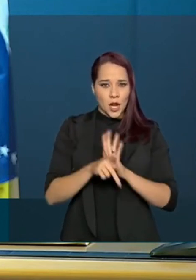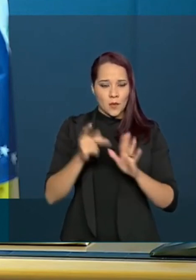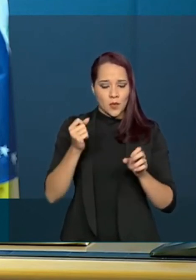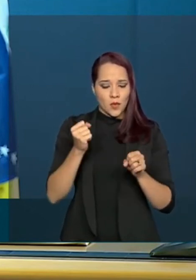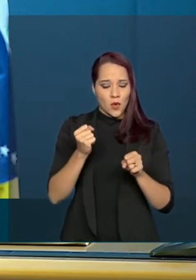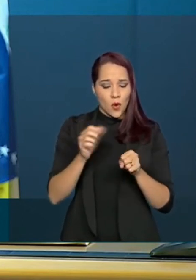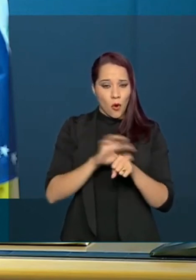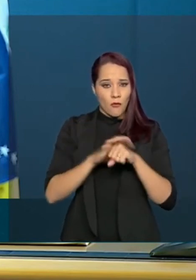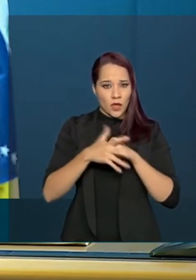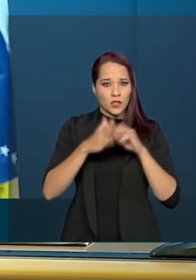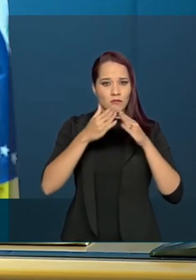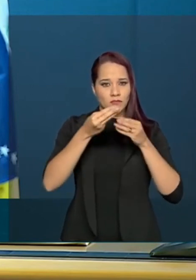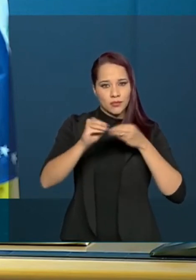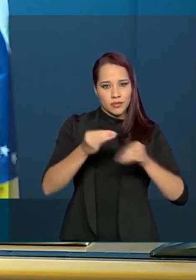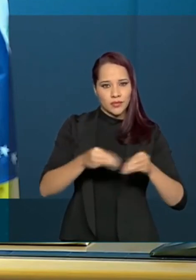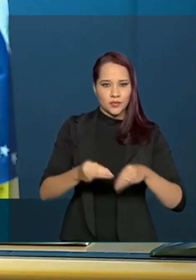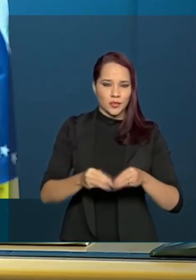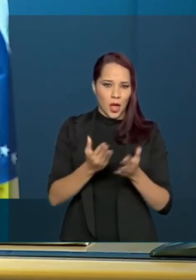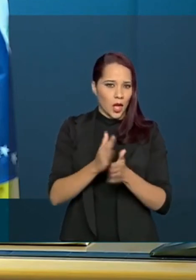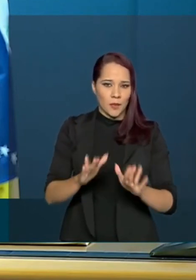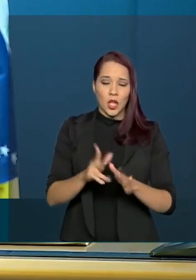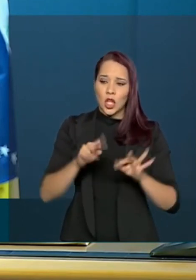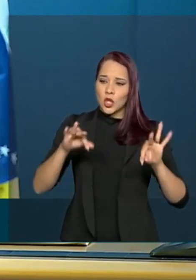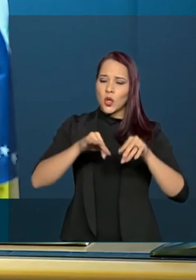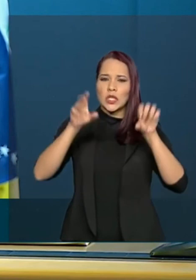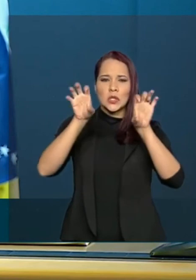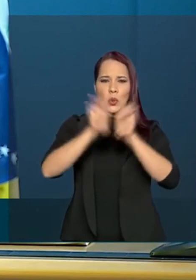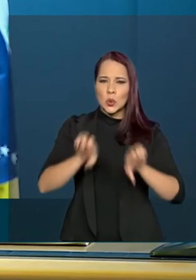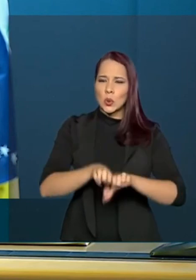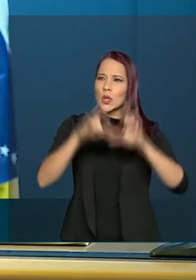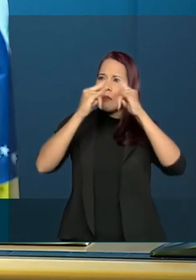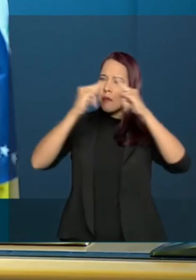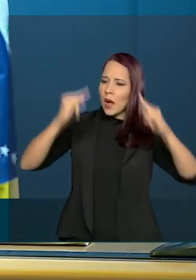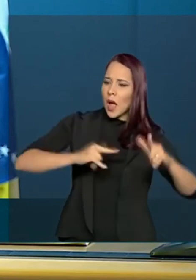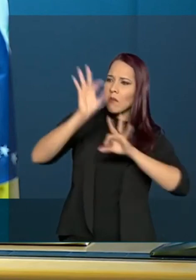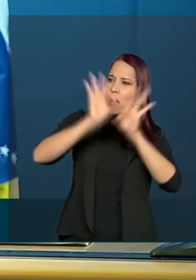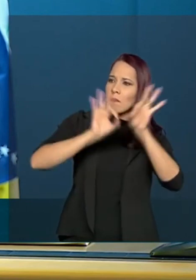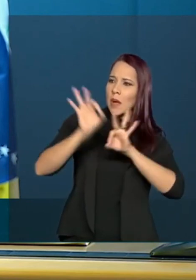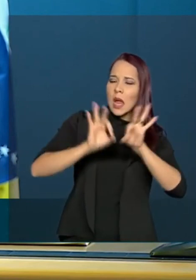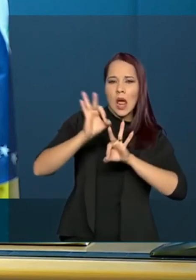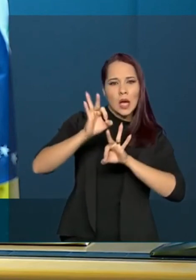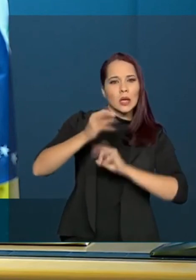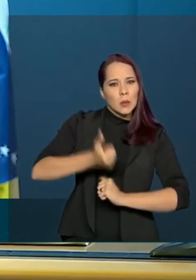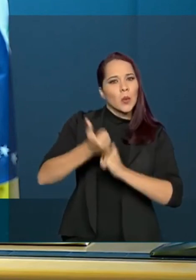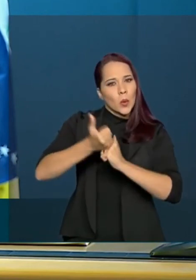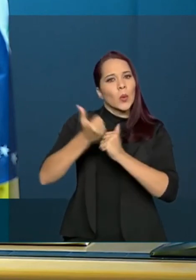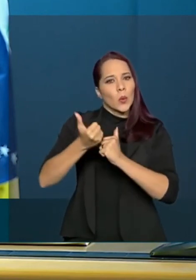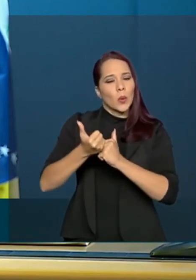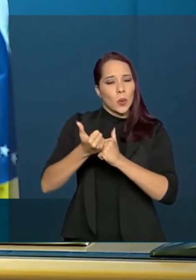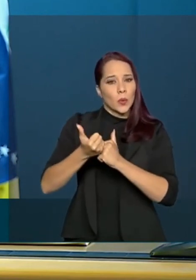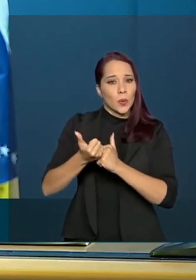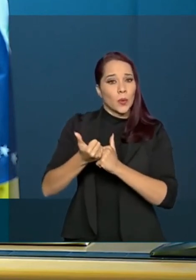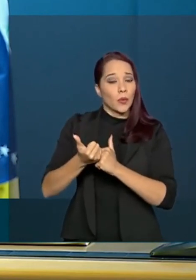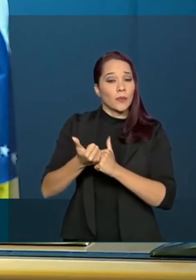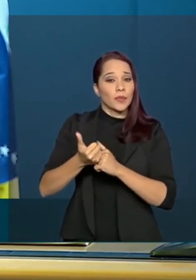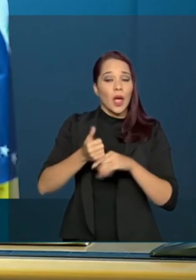de pacientes. É isso que é importante. Toda a estrutura foi montada, foi preparada, ela suportou, e a